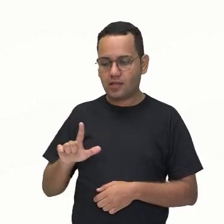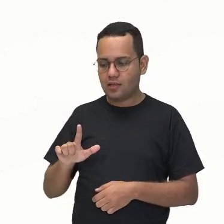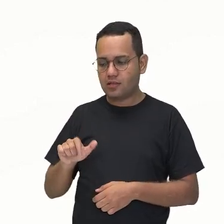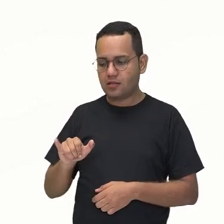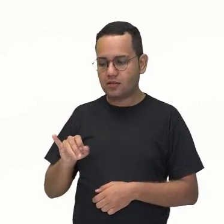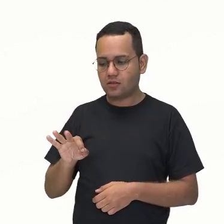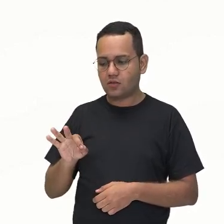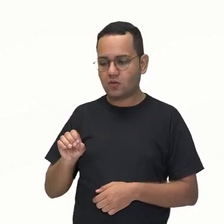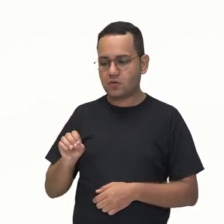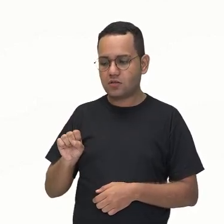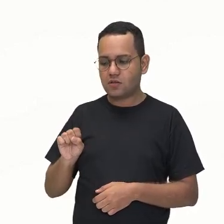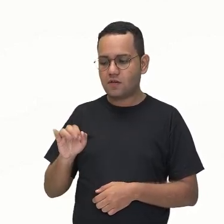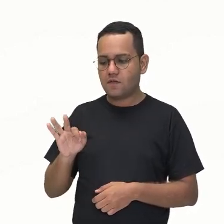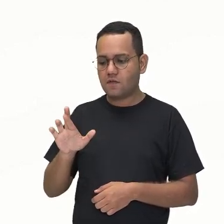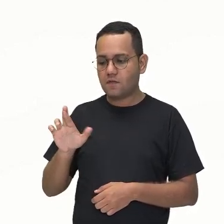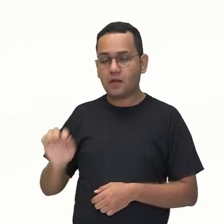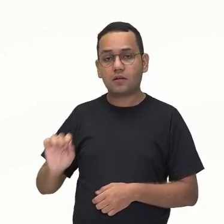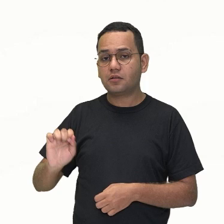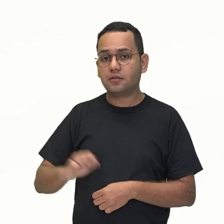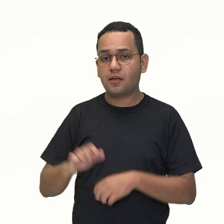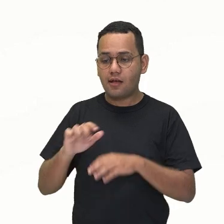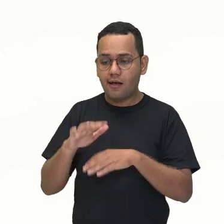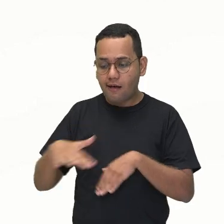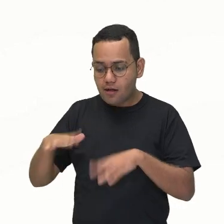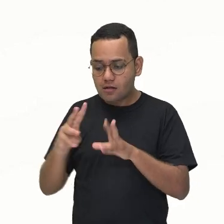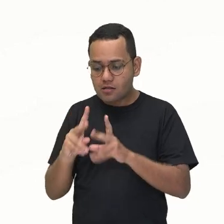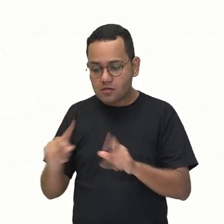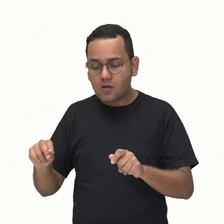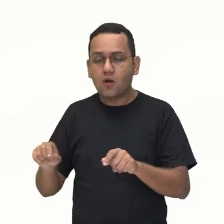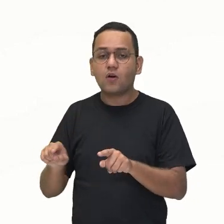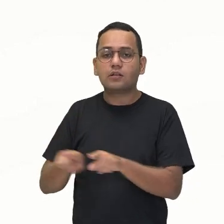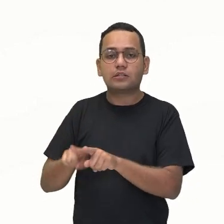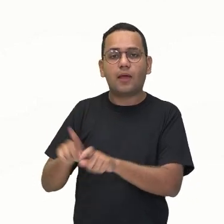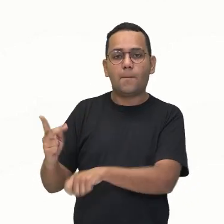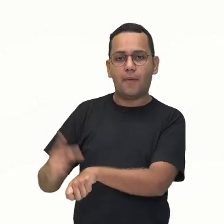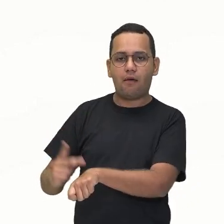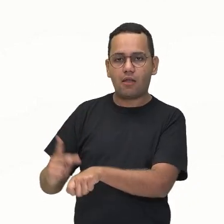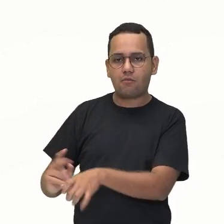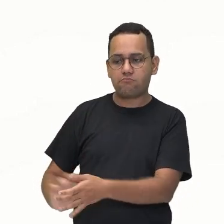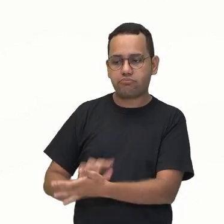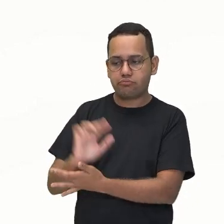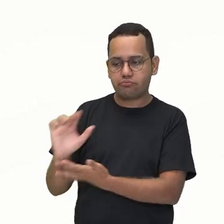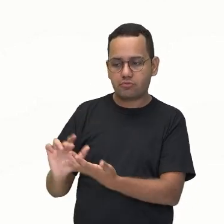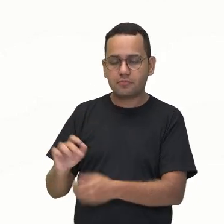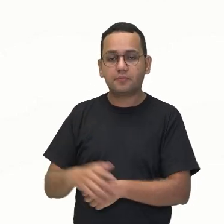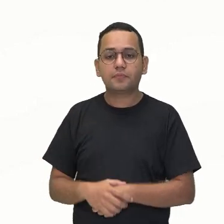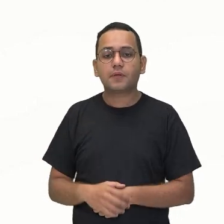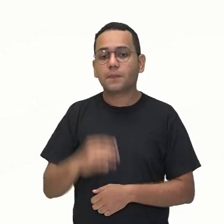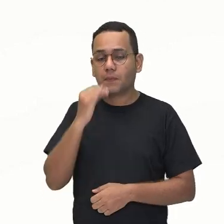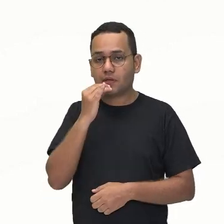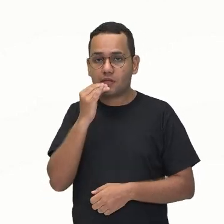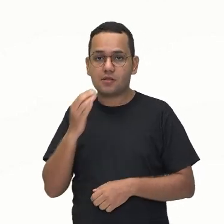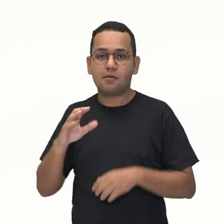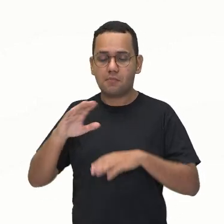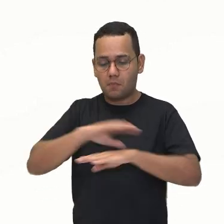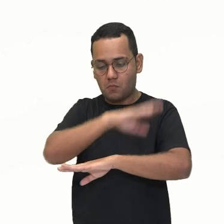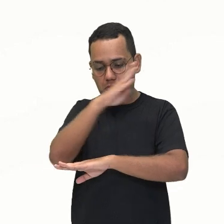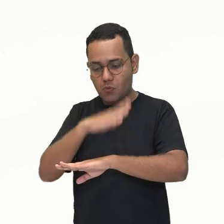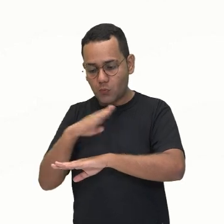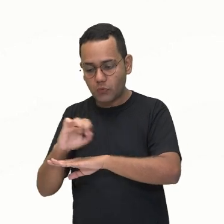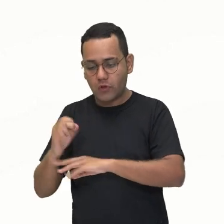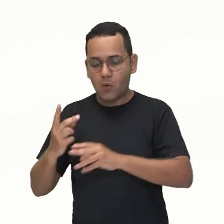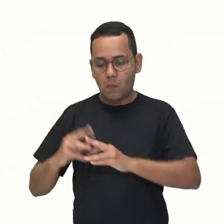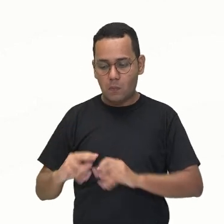todos aqueles ambientes de solo e rochas. Então, aqui nessa praia, na montanha, né, todos